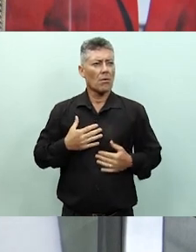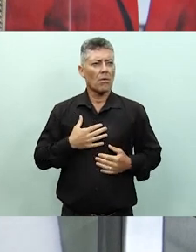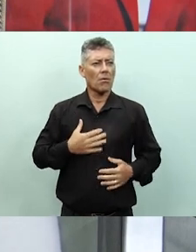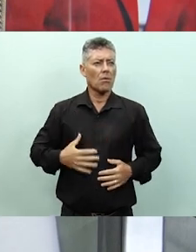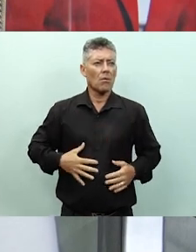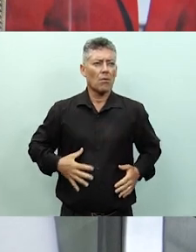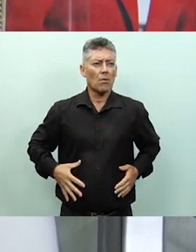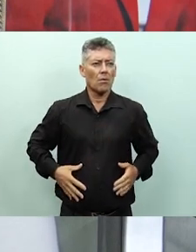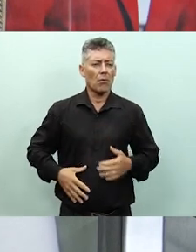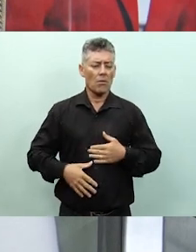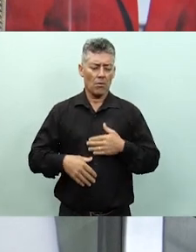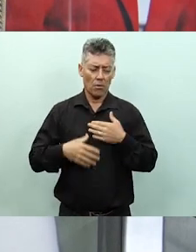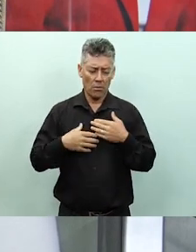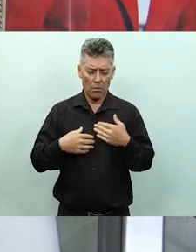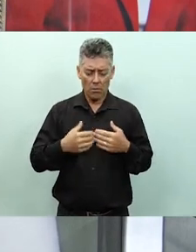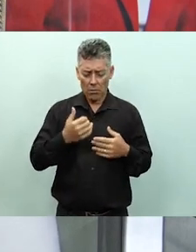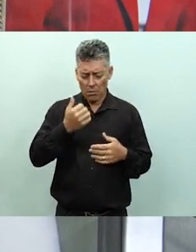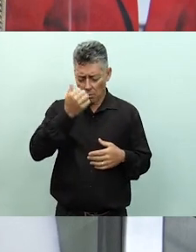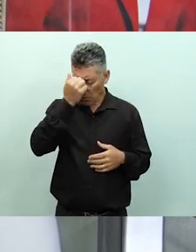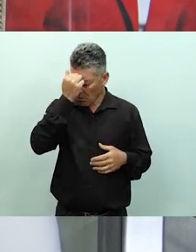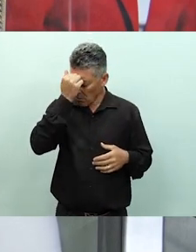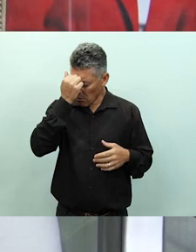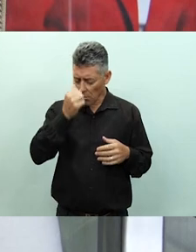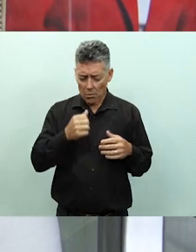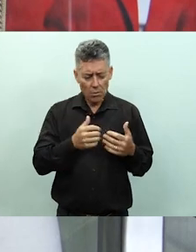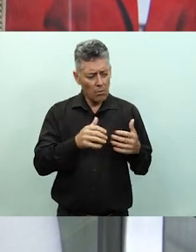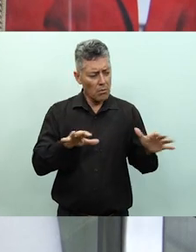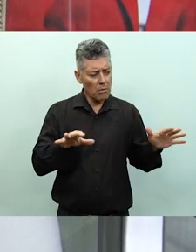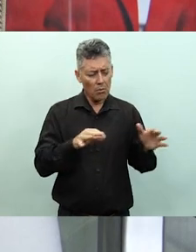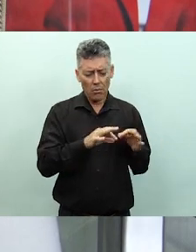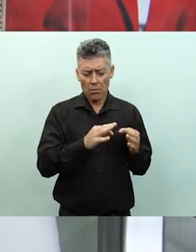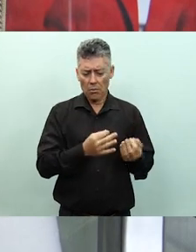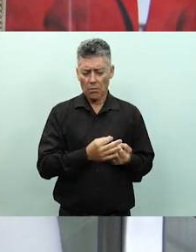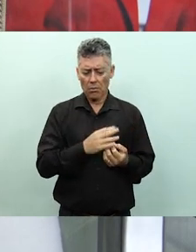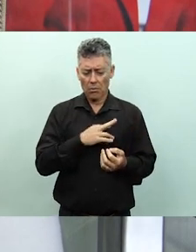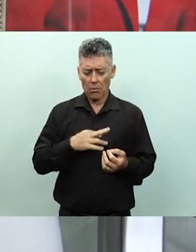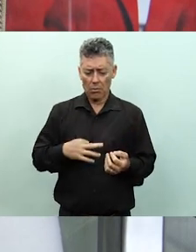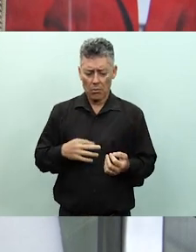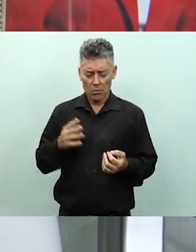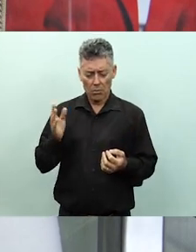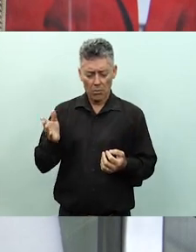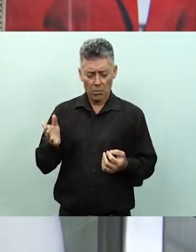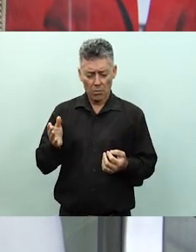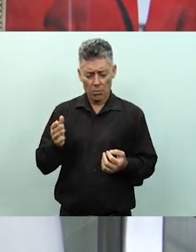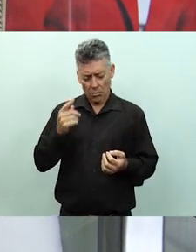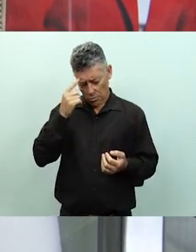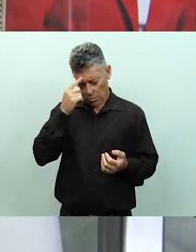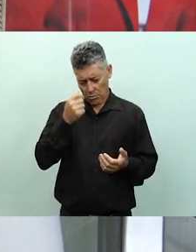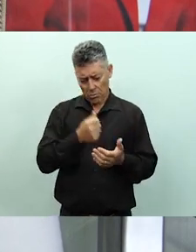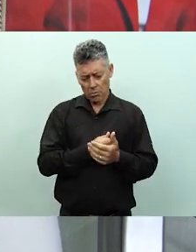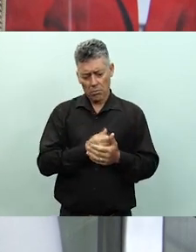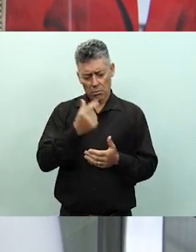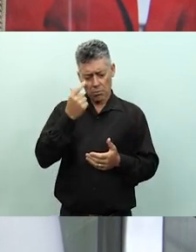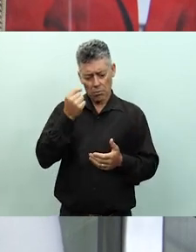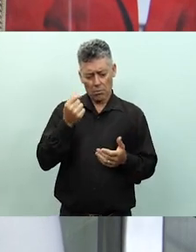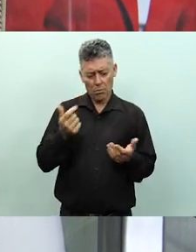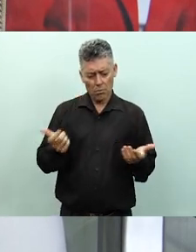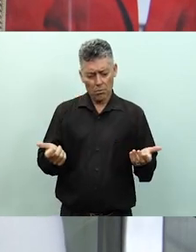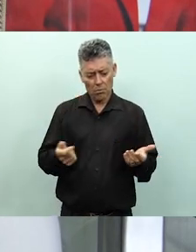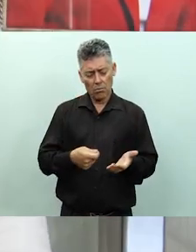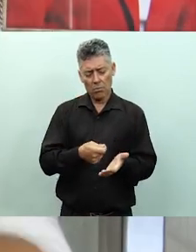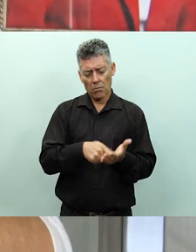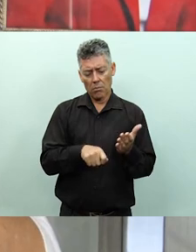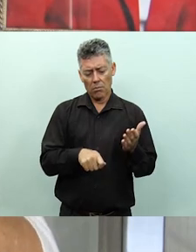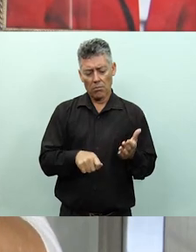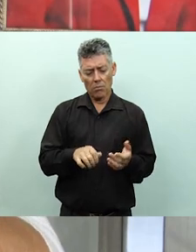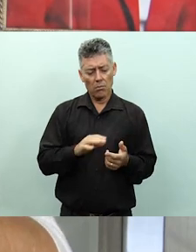né? Aí foi quando ela encarou. A família não queria que ela fosse vereadora e foi quando ela resolveu a ser